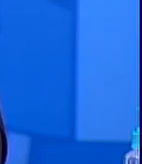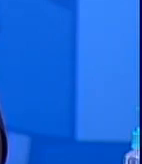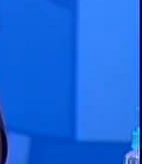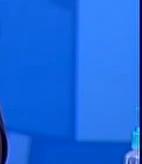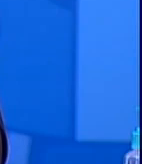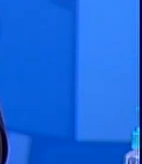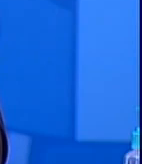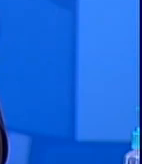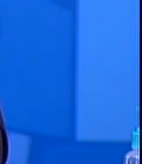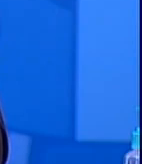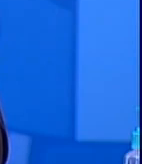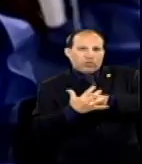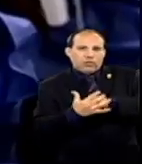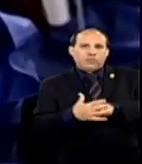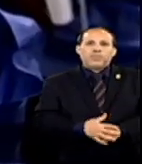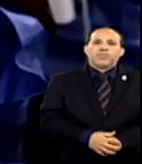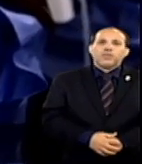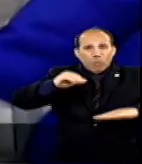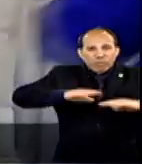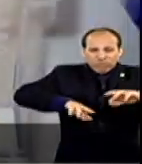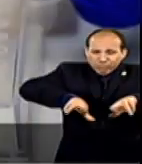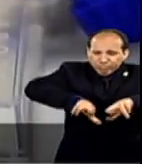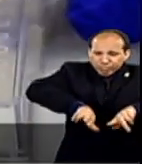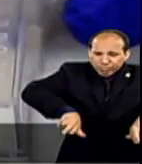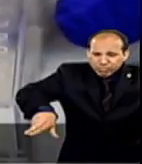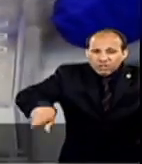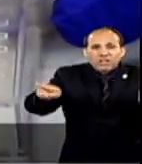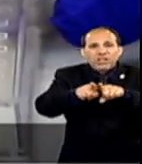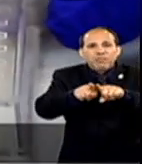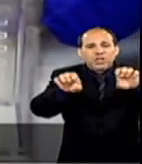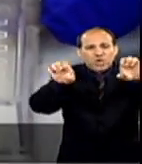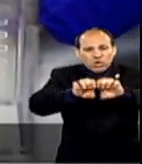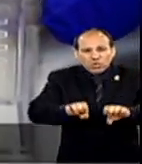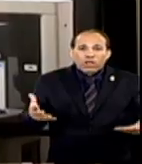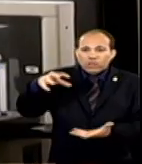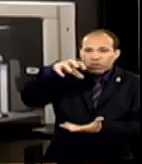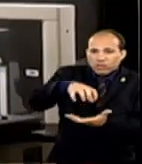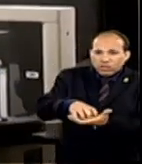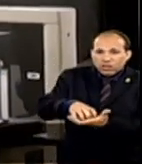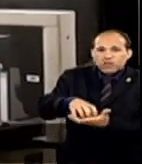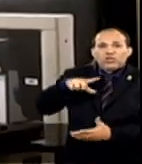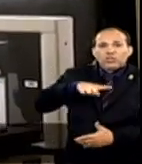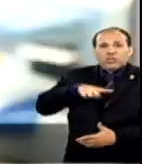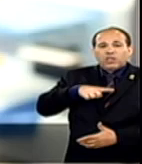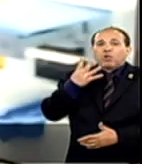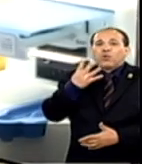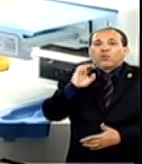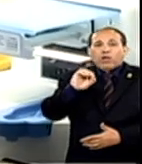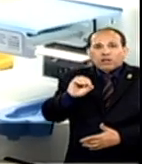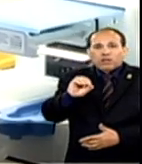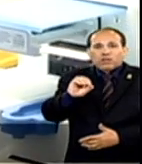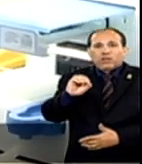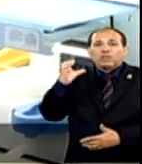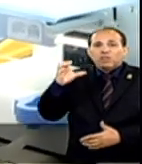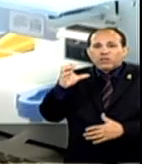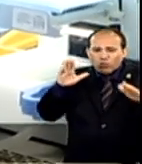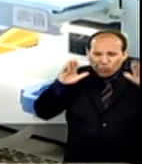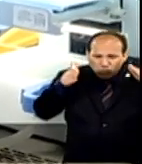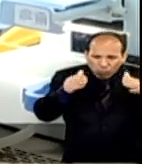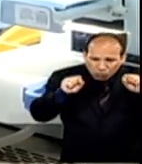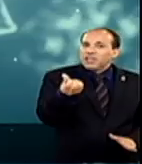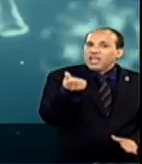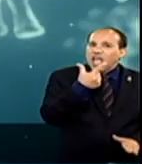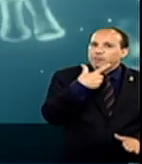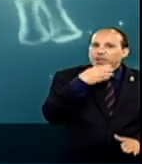entrada né desses pacientes ao todos os pesquisadores testaram 2 mil medicamentos e encontraram seis considerados